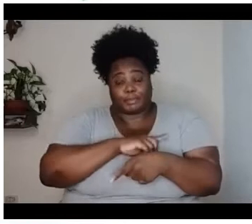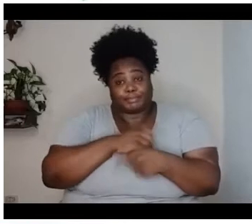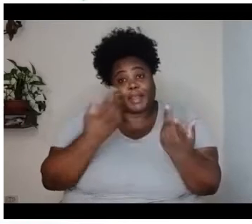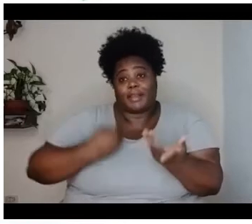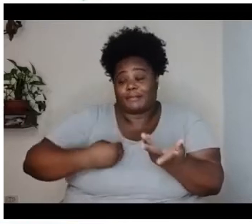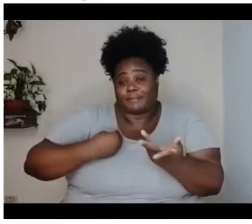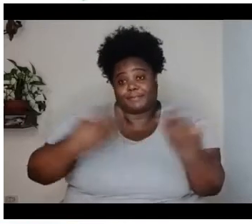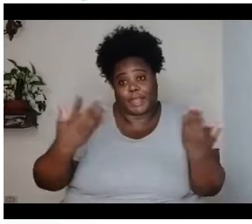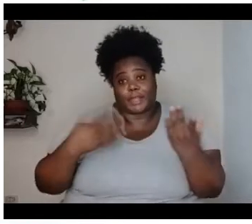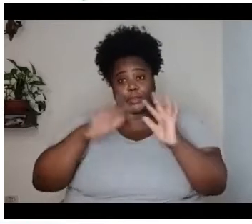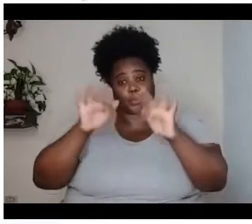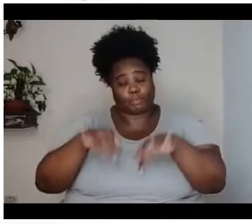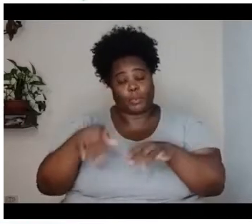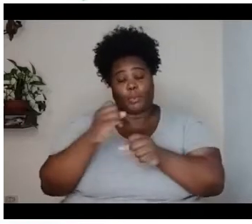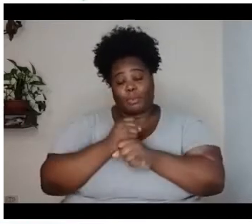último ano, né,